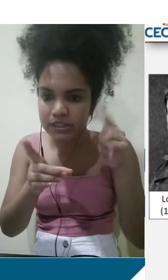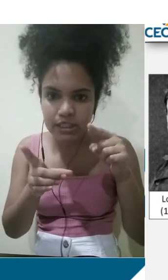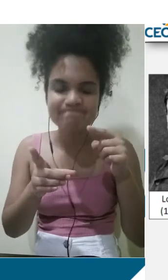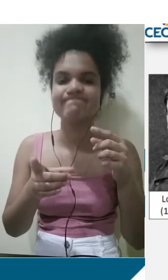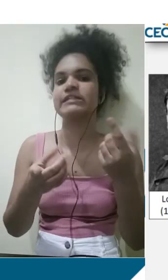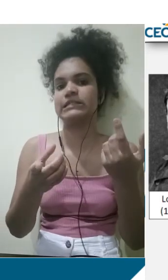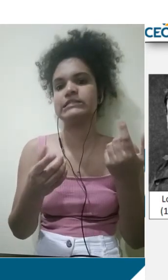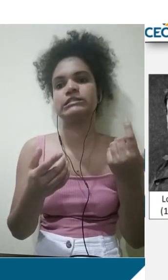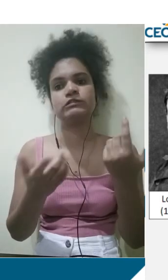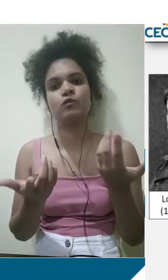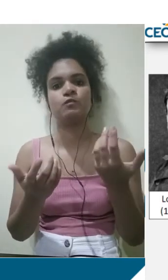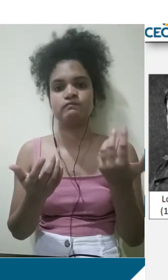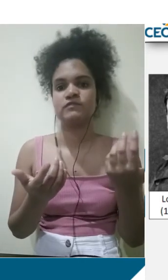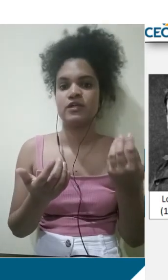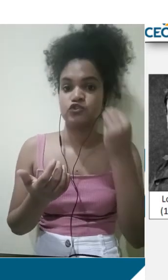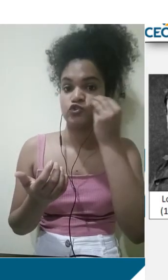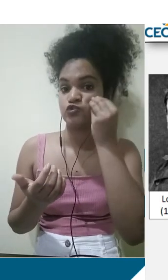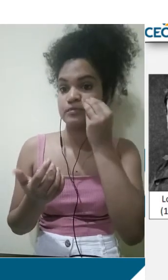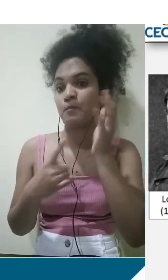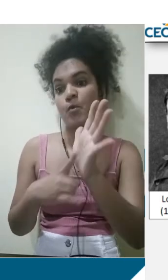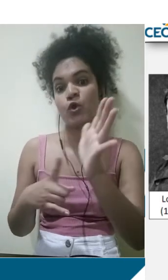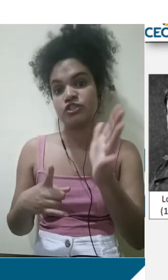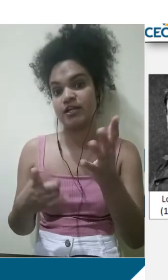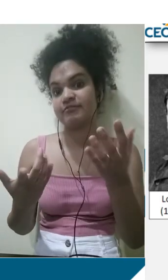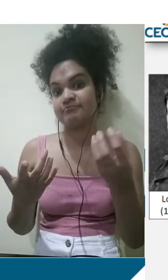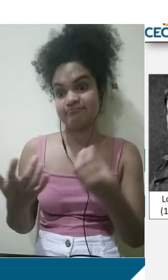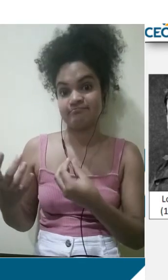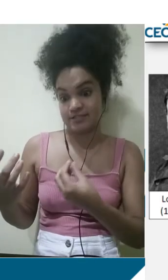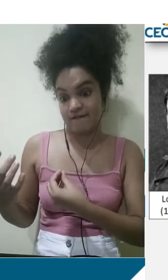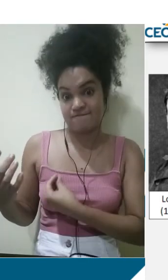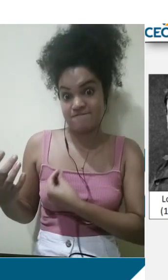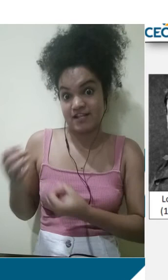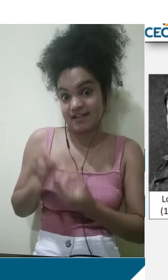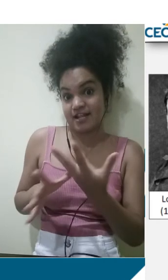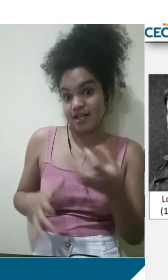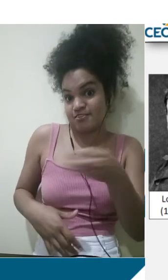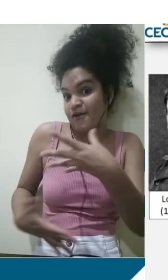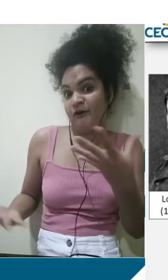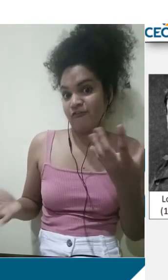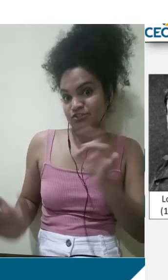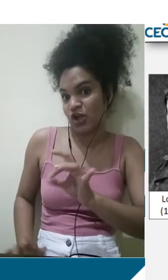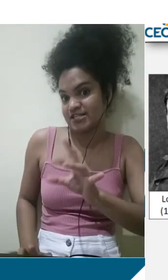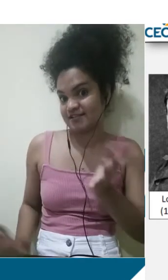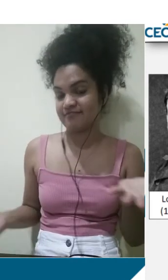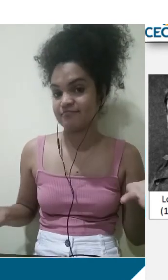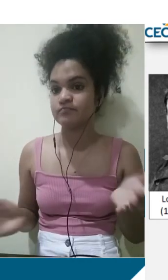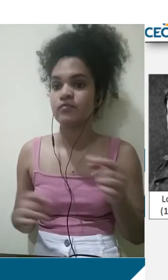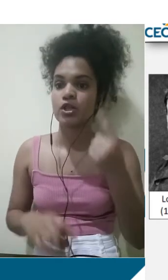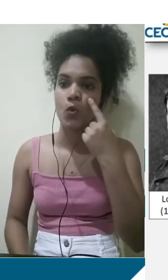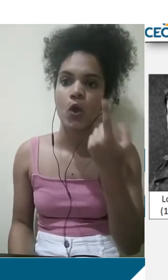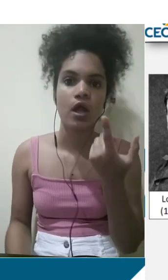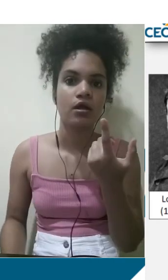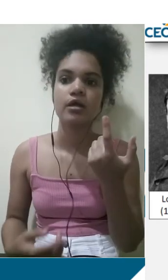Esse famoso experimento do Louis Pasteur foi um golpe fatal na geração espontânea, na abiogênese,